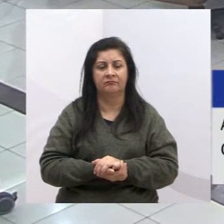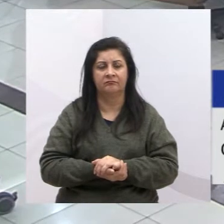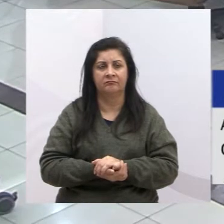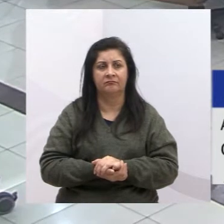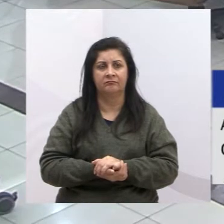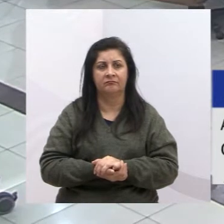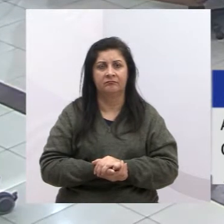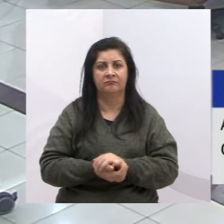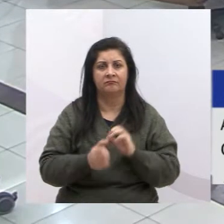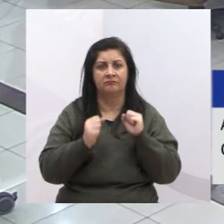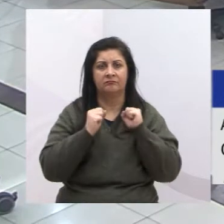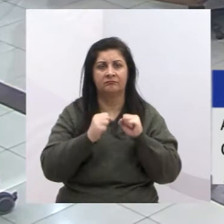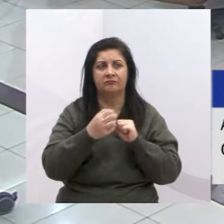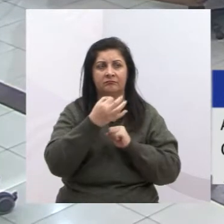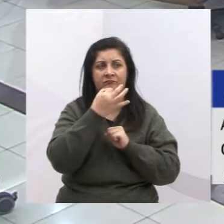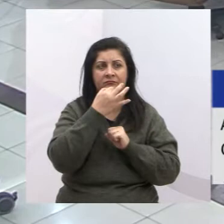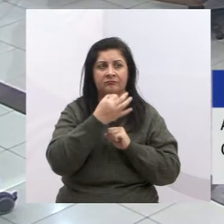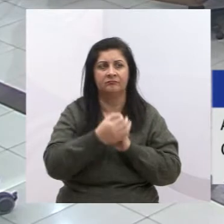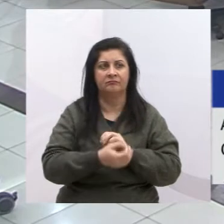E o projeto continua em discussão?